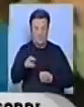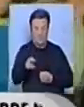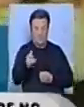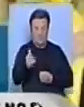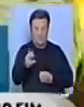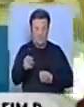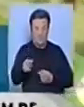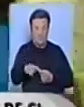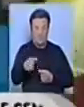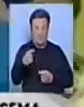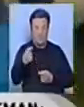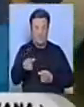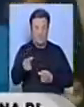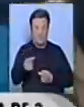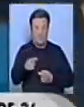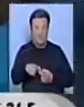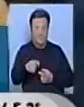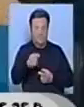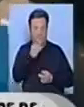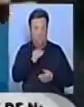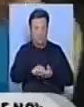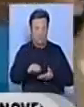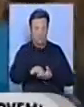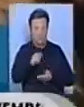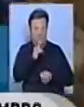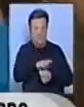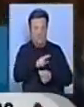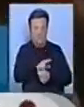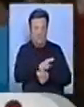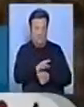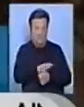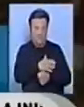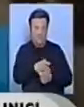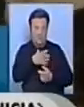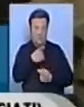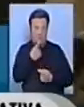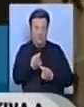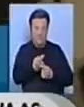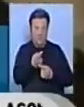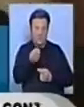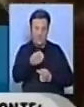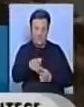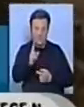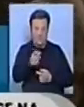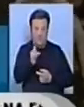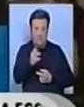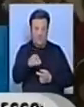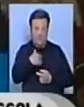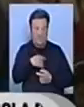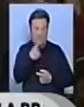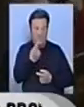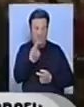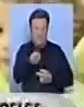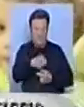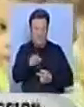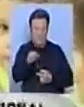Irene tem quadras, escreve quadras e queria dizer alguma coisa a estes meninos, era Irene? Queria dizer alguma coisa a